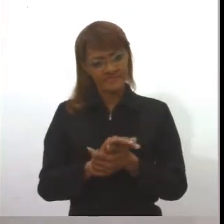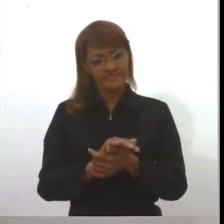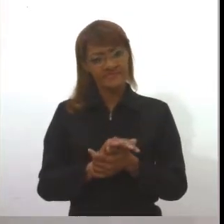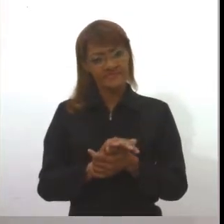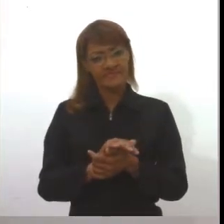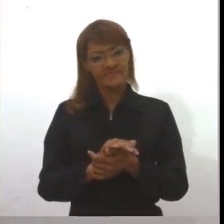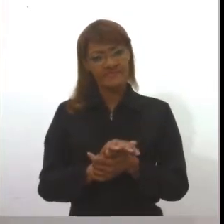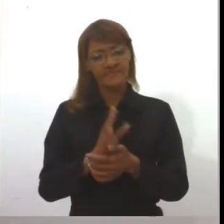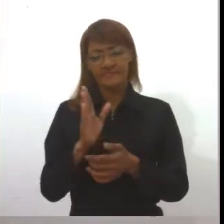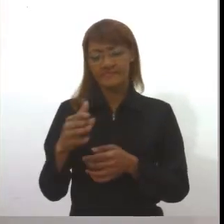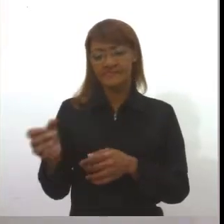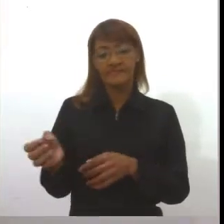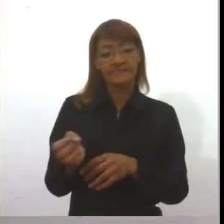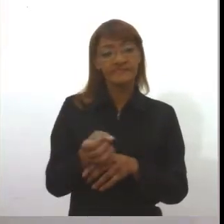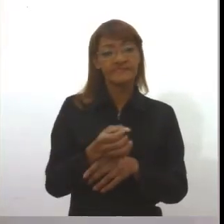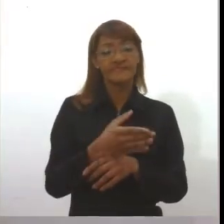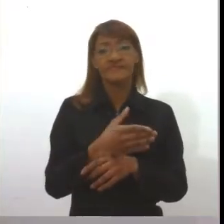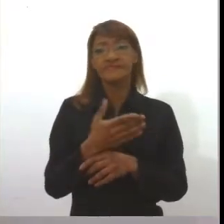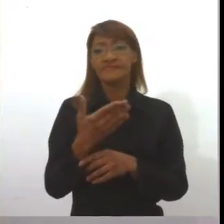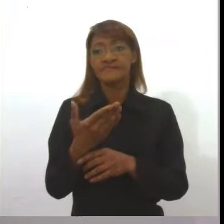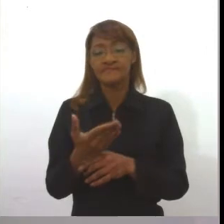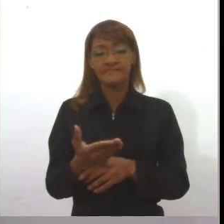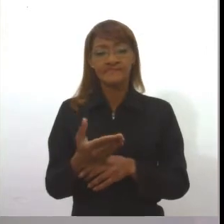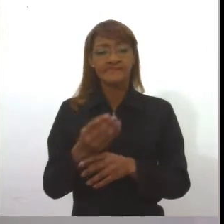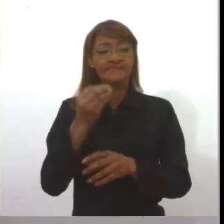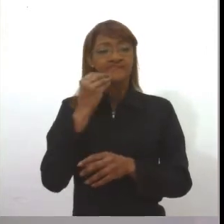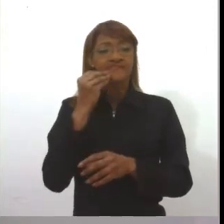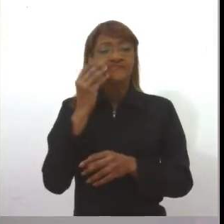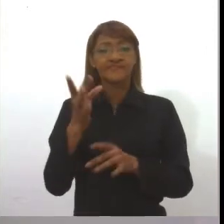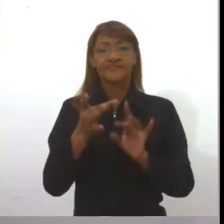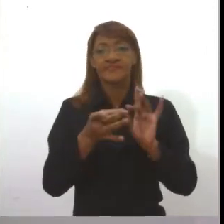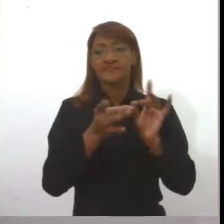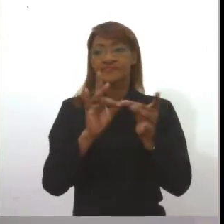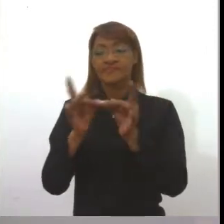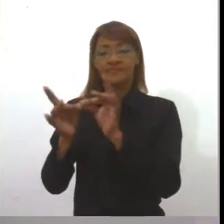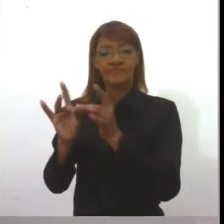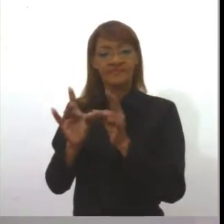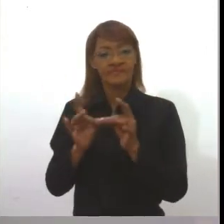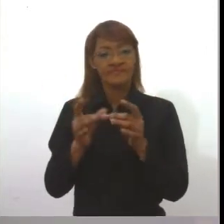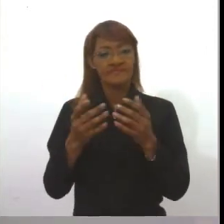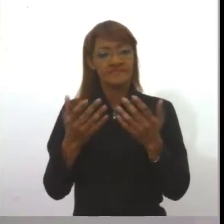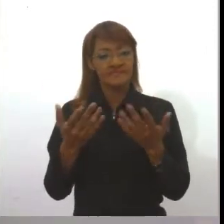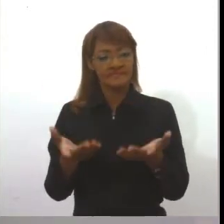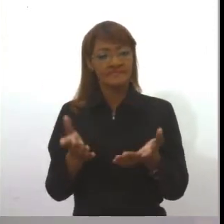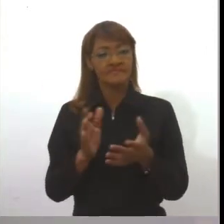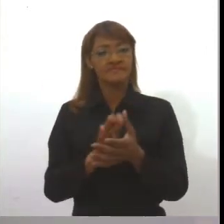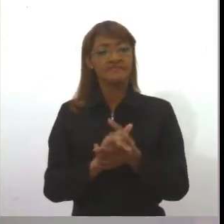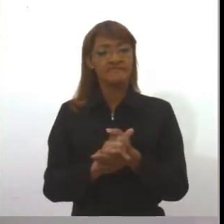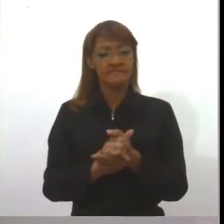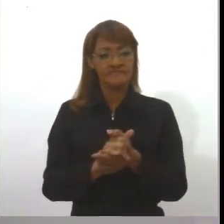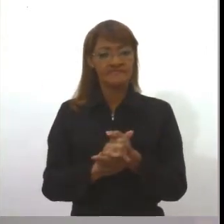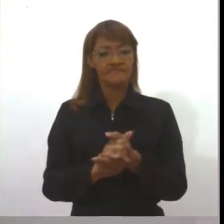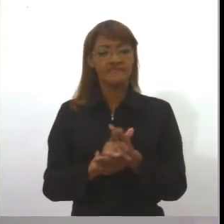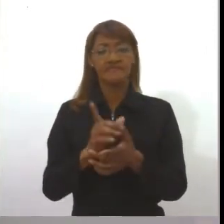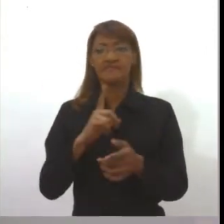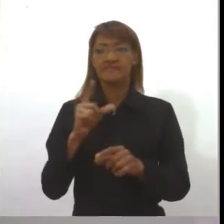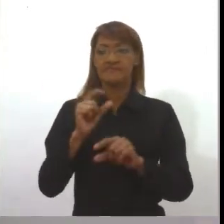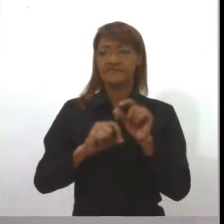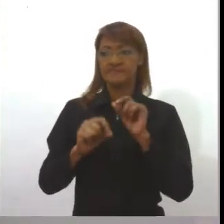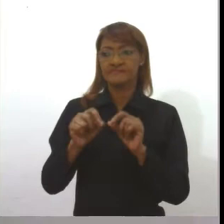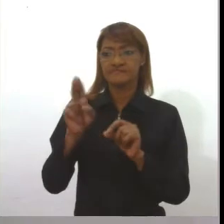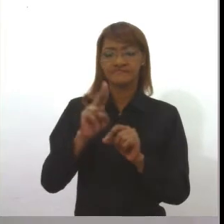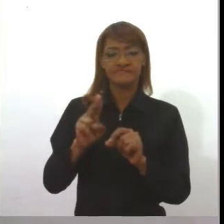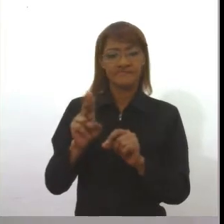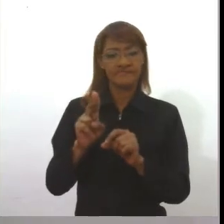da inovação, tendo a oportunidade de participar de oficinas em que eles irão desenvolver habilidades que serão usadas ao longo da